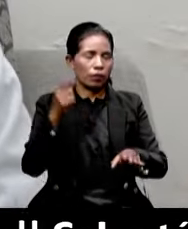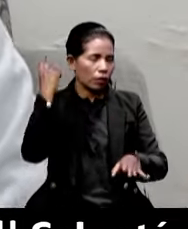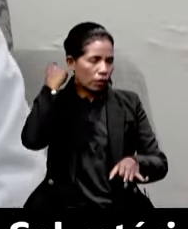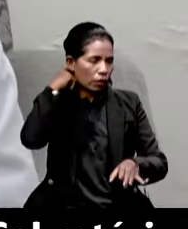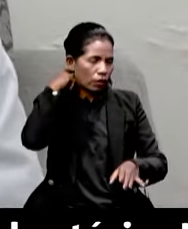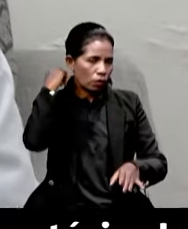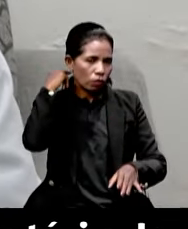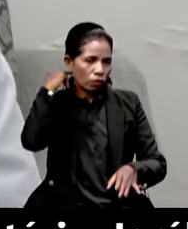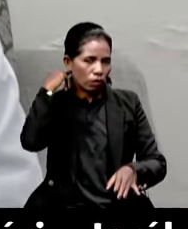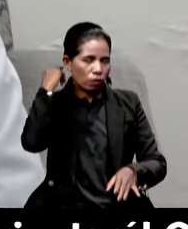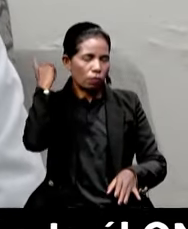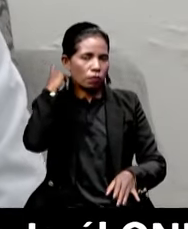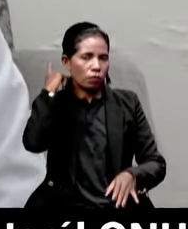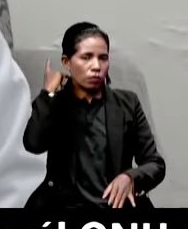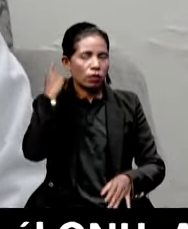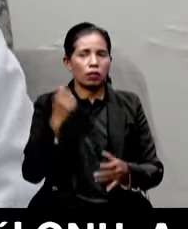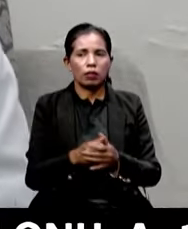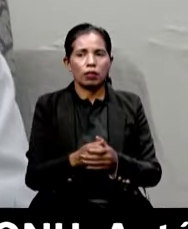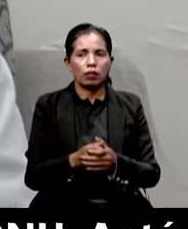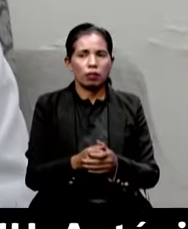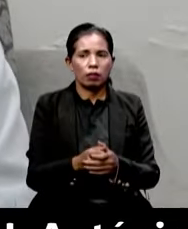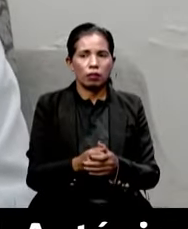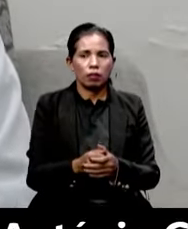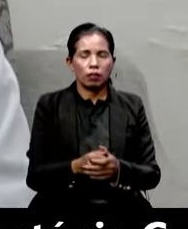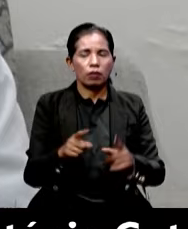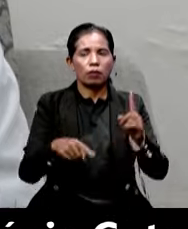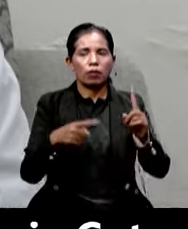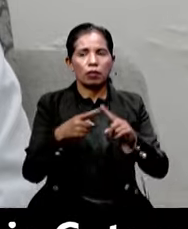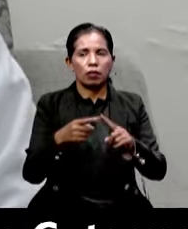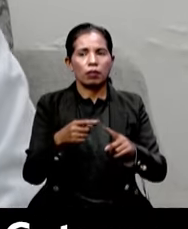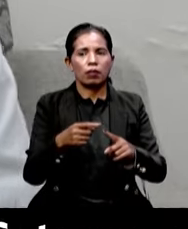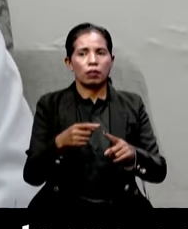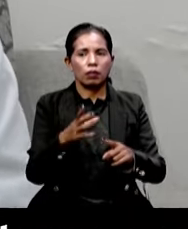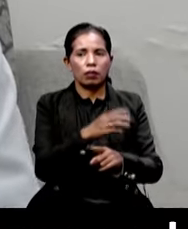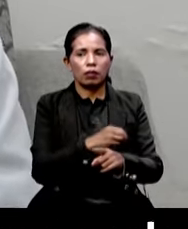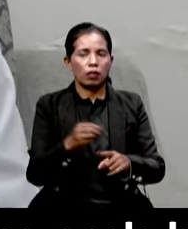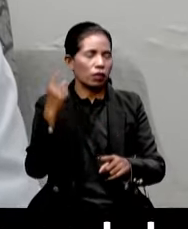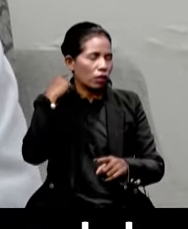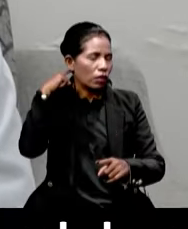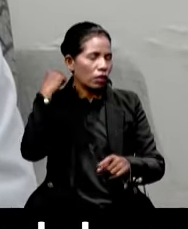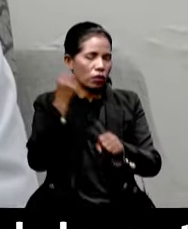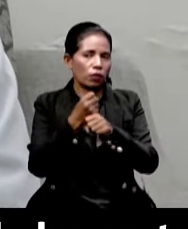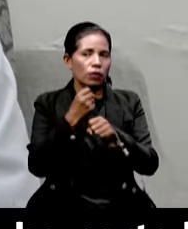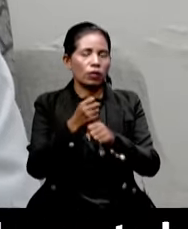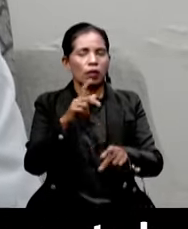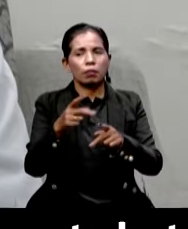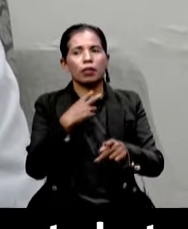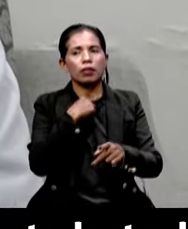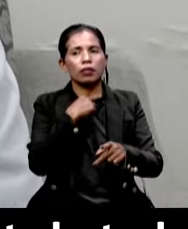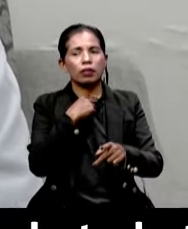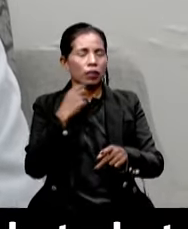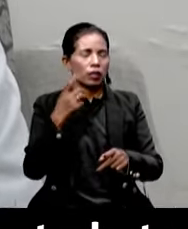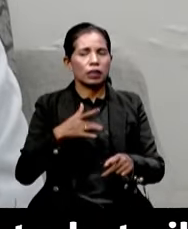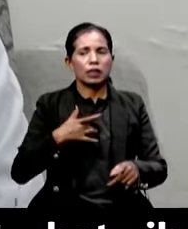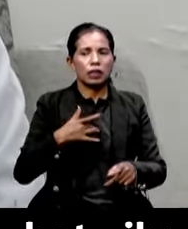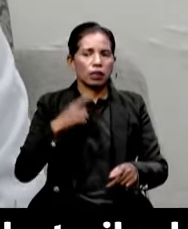musculatura. Nenen kanur mene antau banhera ni halo idene tos otu antau banhera ema stres ne ni sintim kata